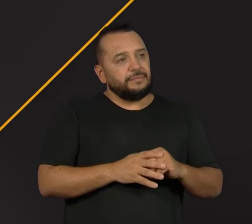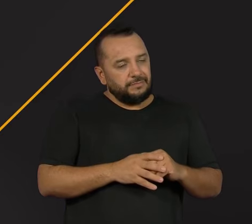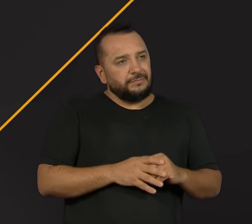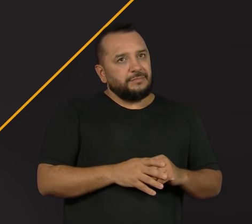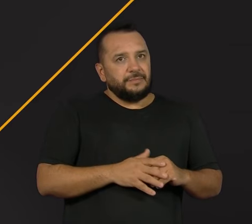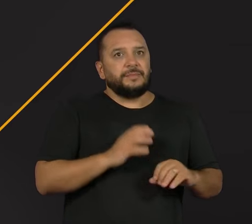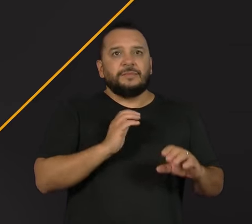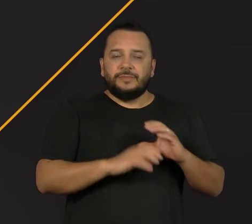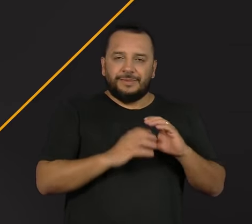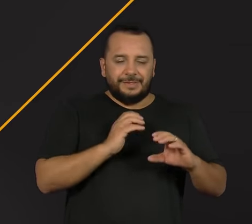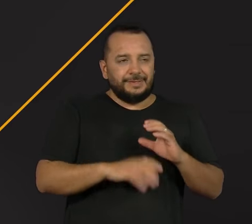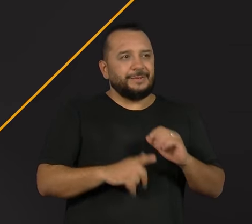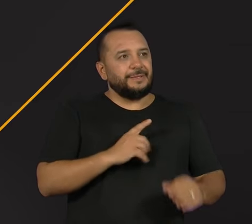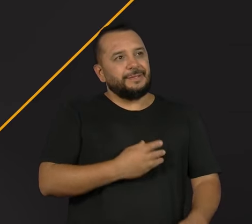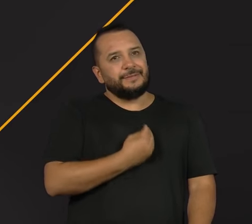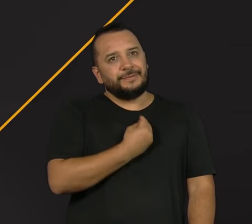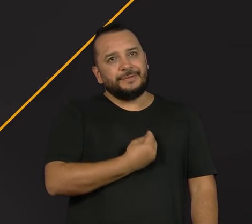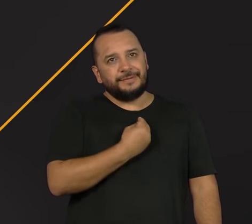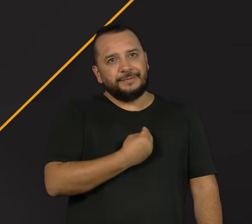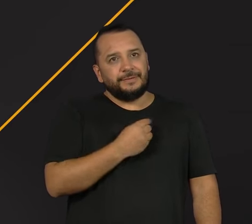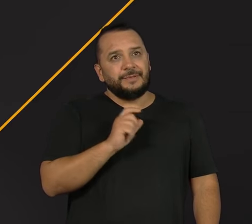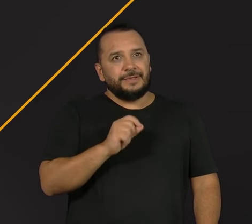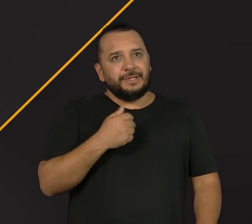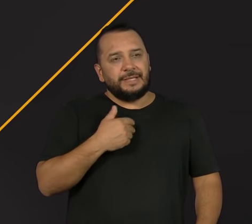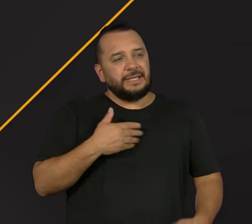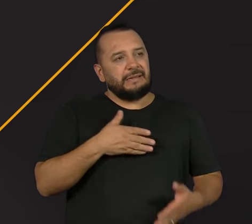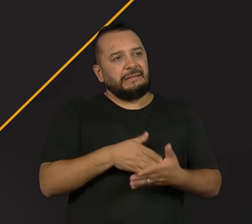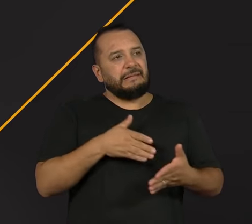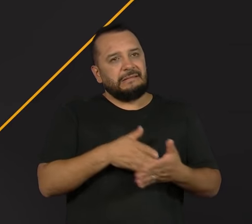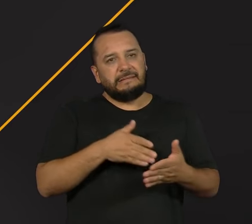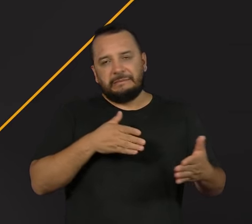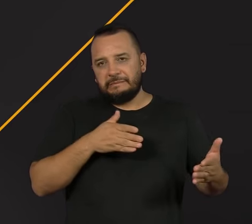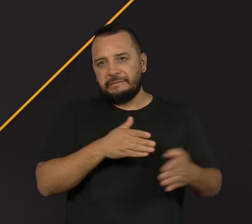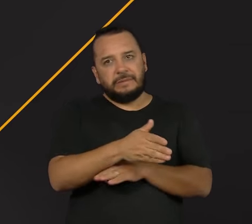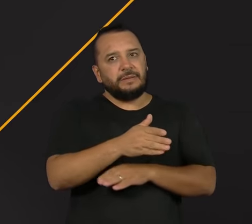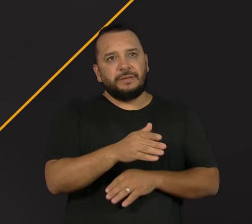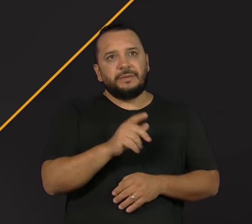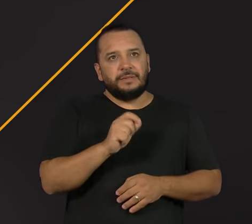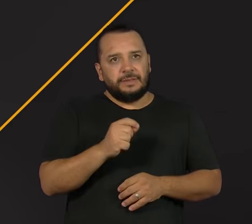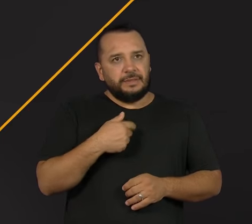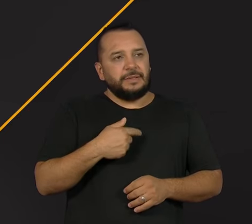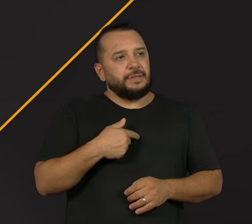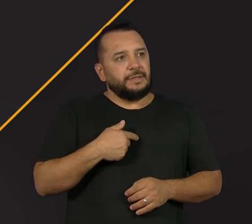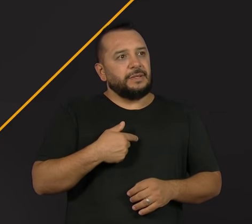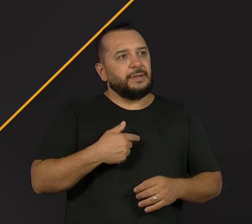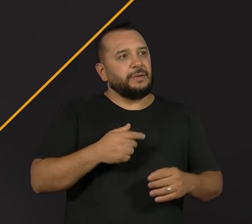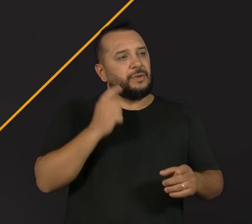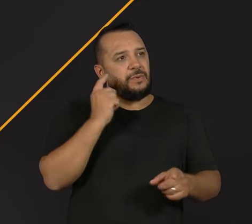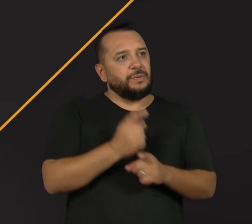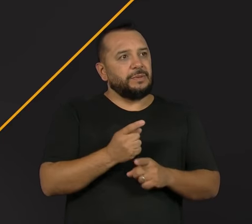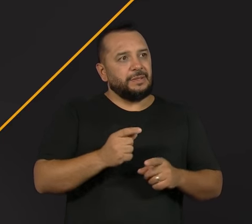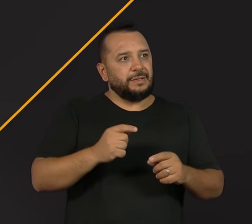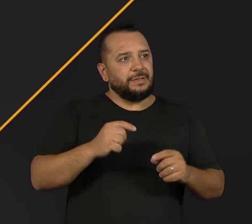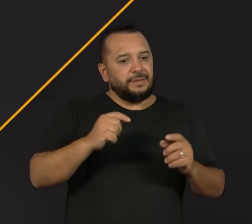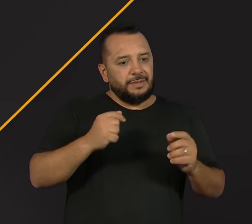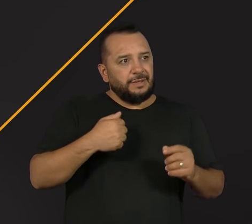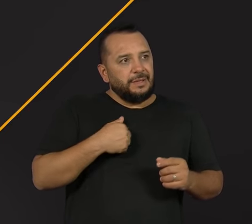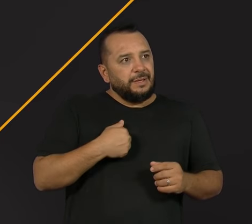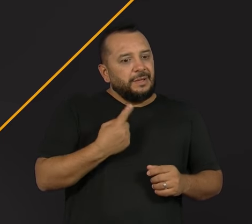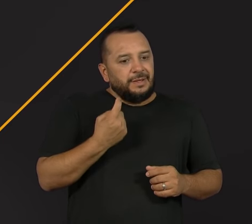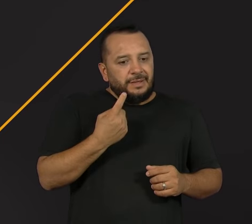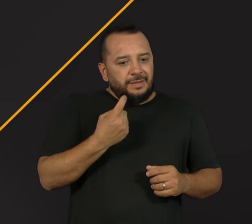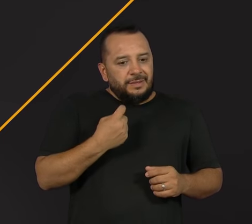comunicação existindo também desobstrui essa luta para eu encontrar minha individualidade. Então,